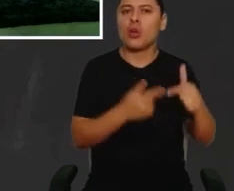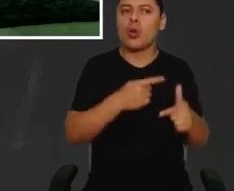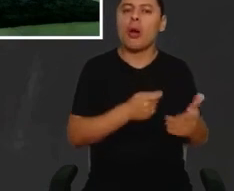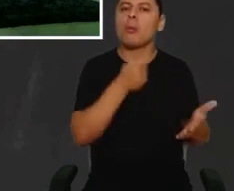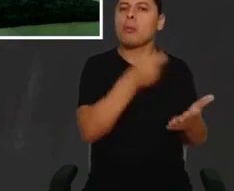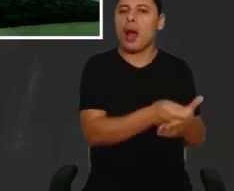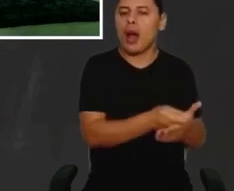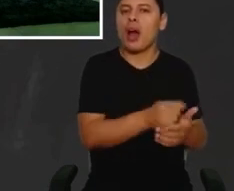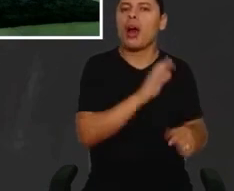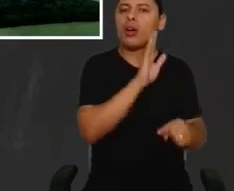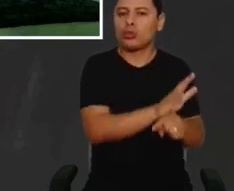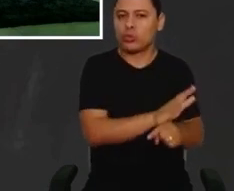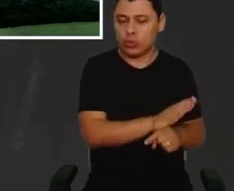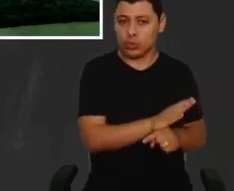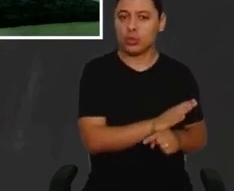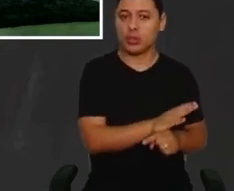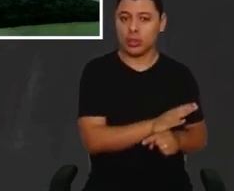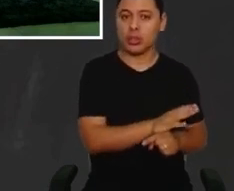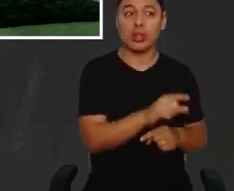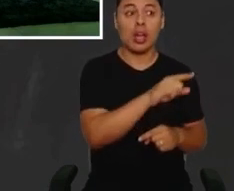eles são, assim, verdadeiros